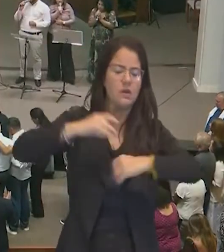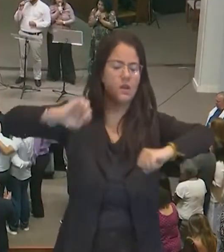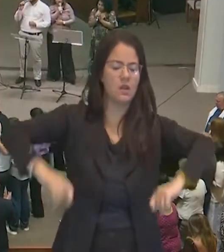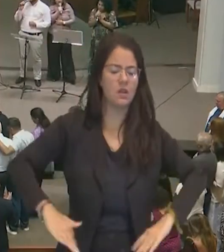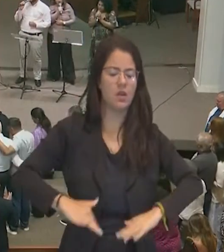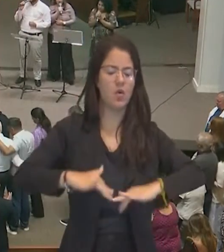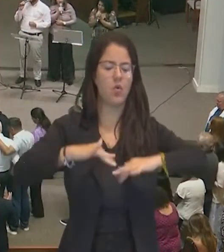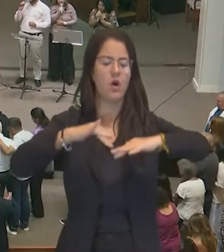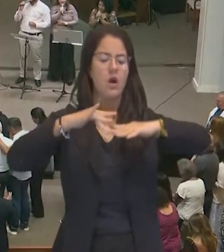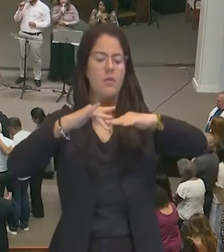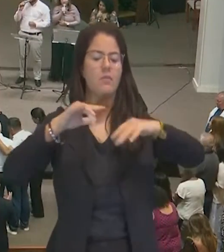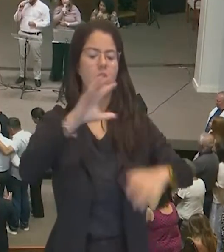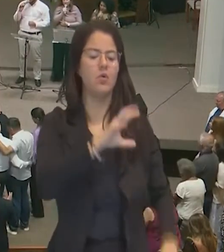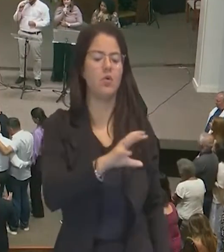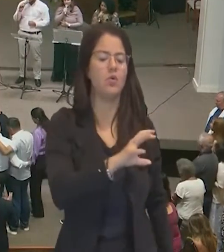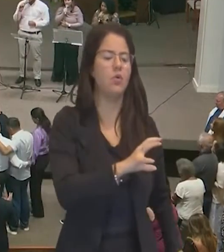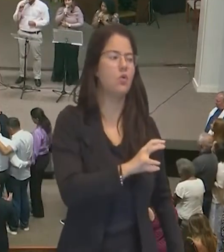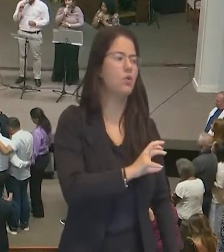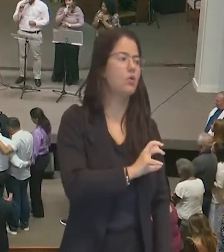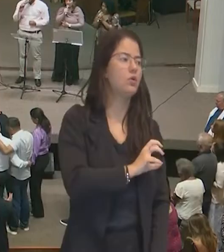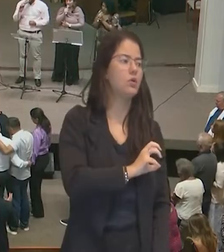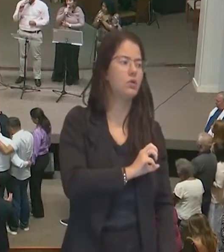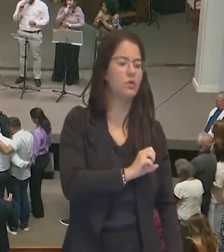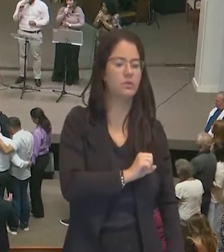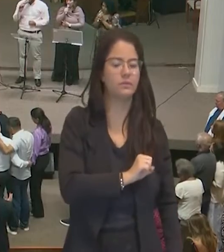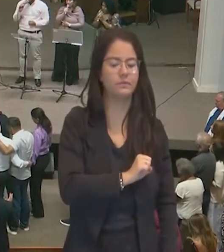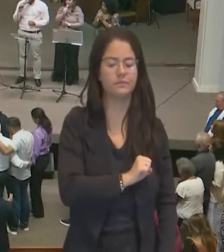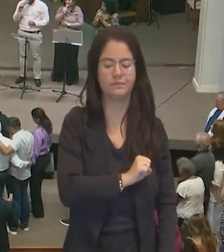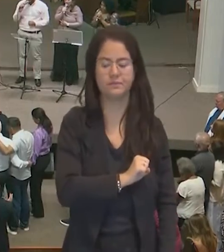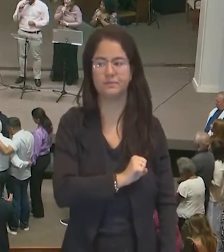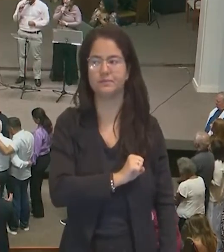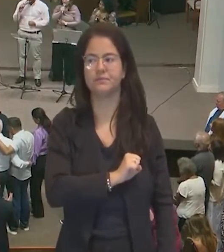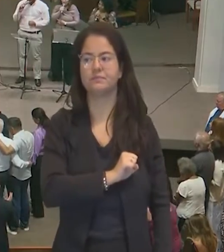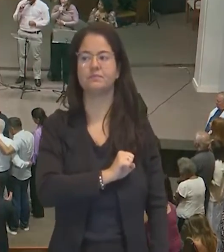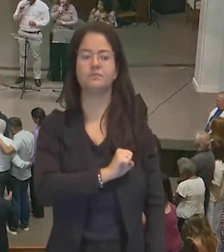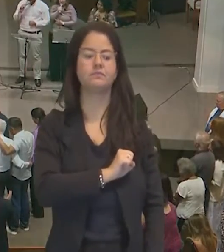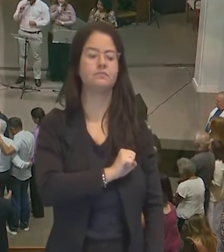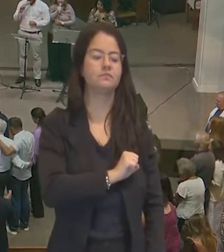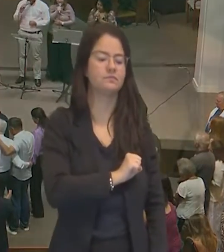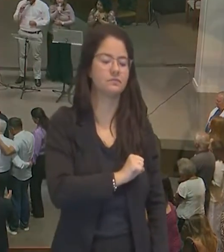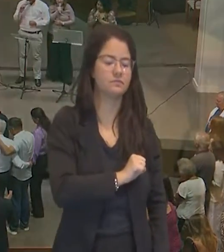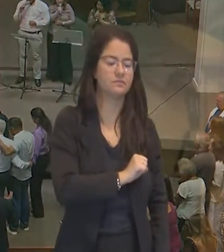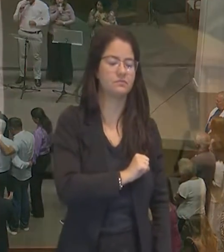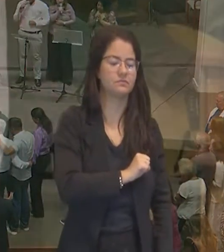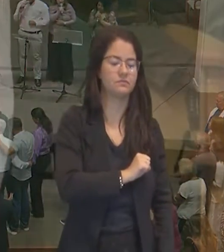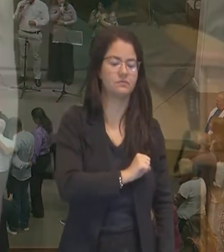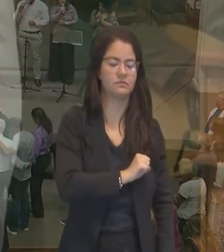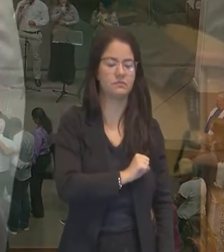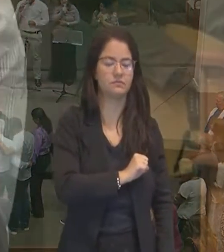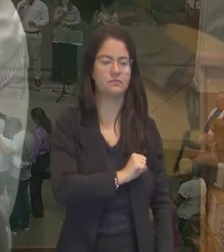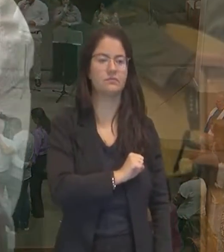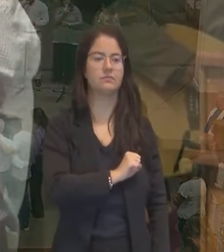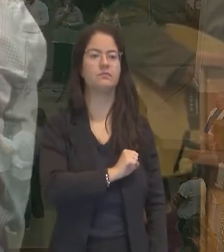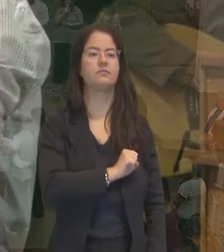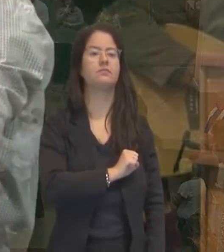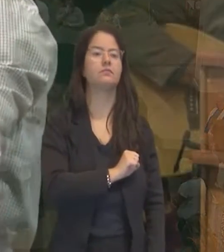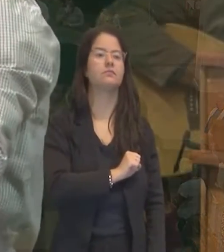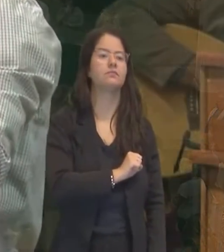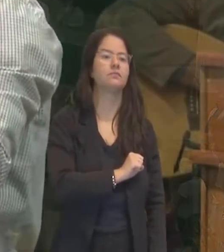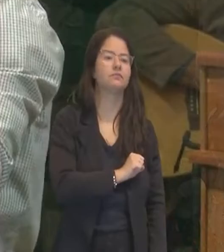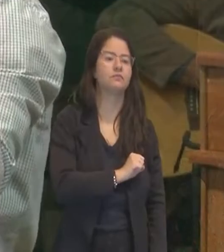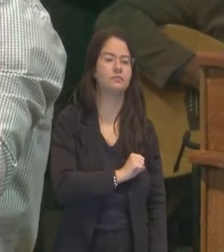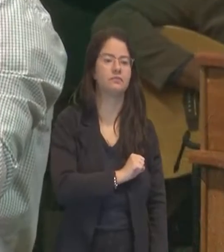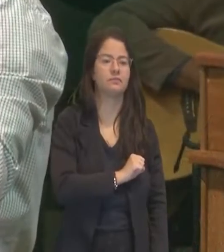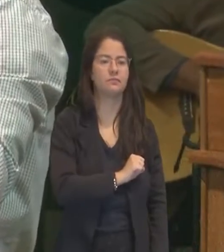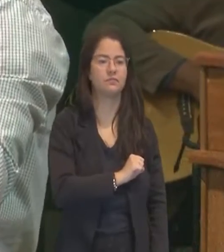saia, vem correndo. O Senhor quer fazer algo na sua vida, o Senhor quer fazer algo no